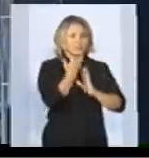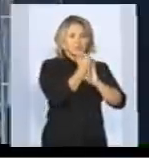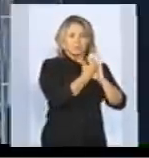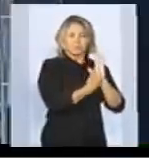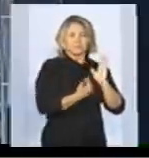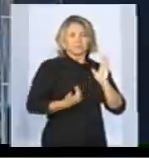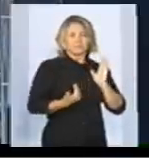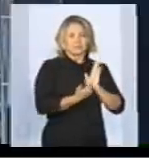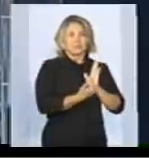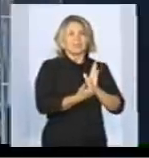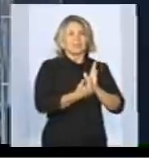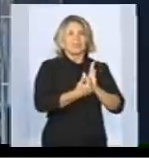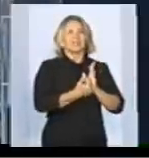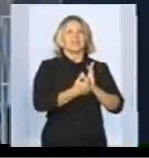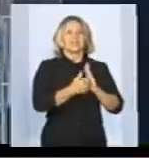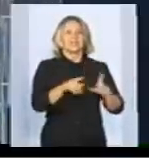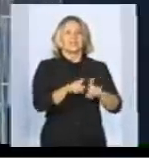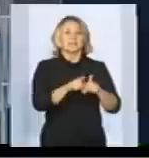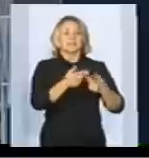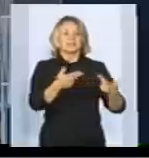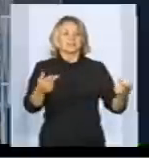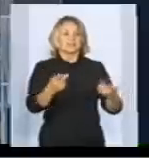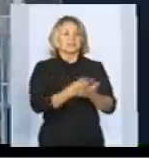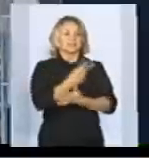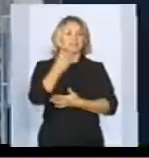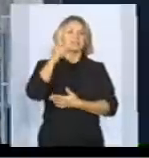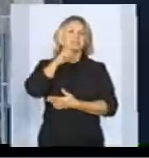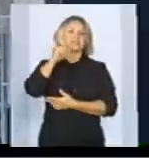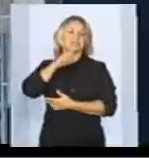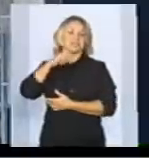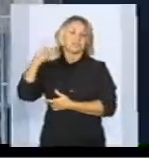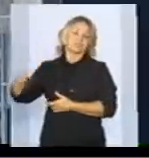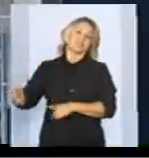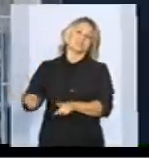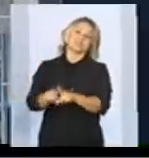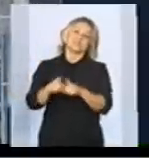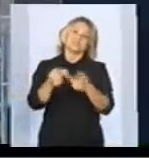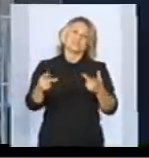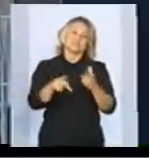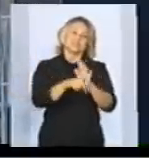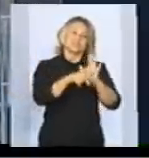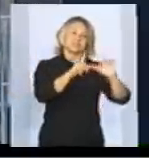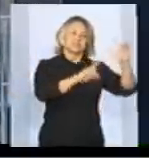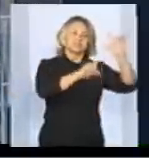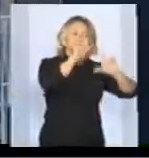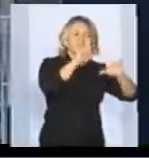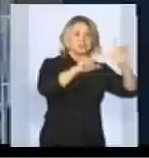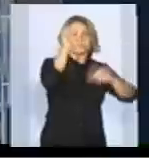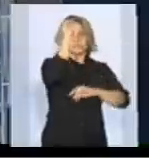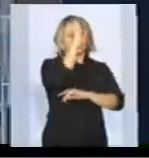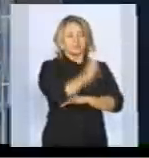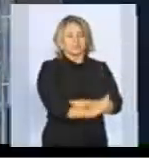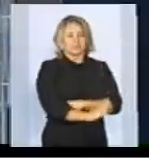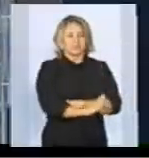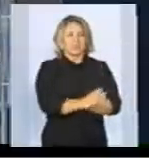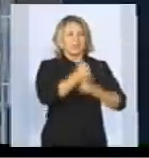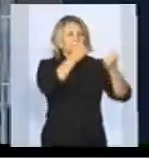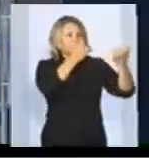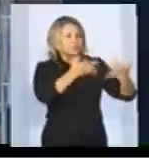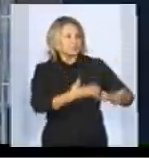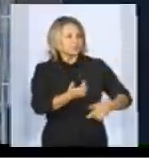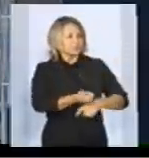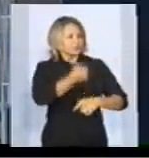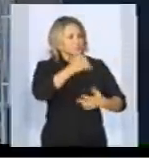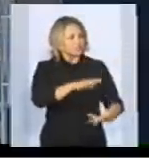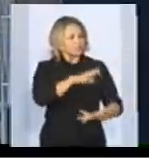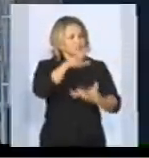incontornável disparidade entre os enlatados adquiridos nos Estados Unidos e a produção audiovisual Nacional ao fazer sua análise sobre a globalização e